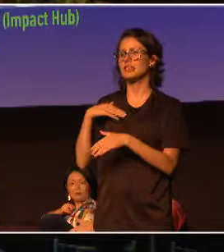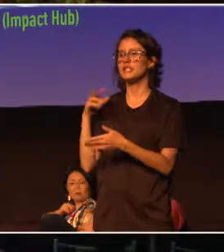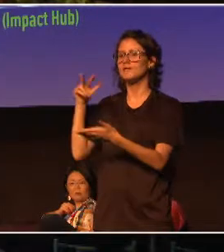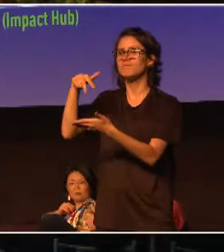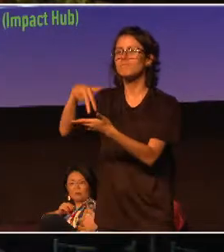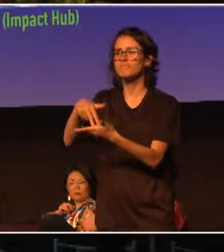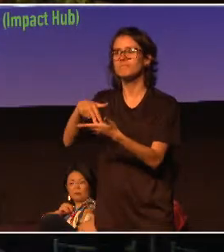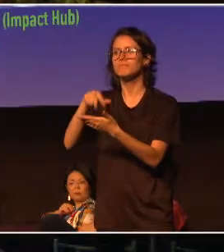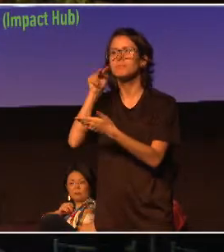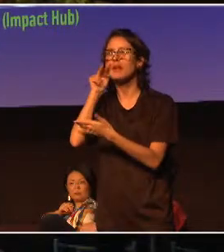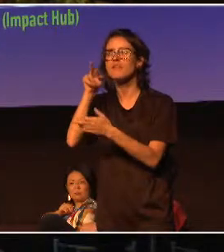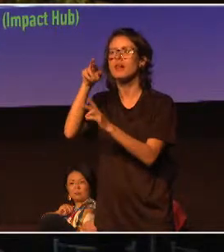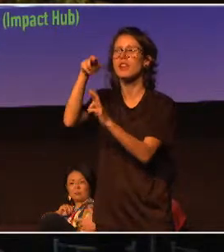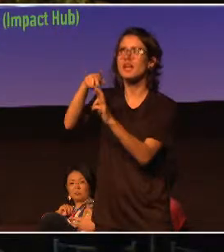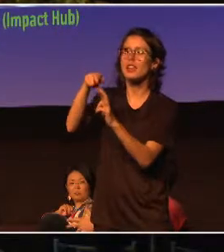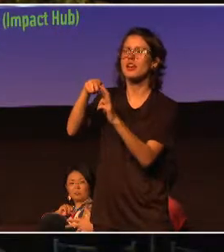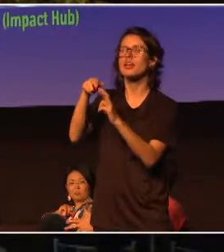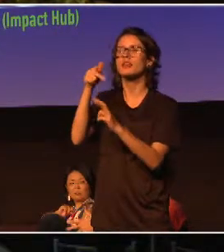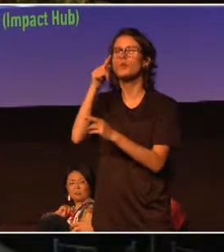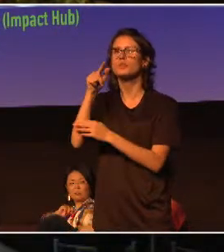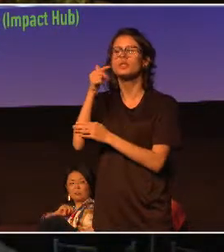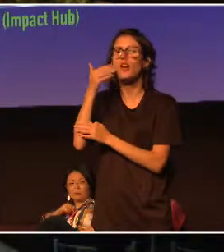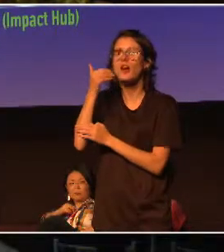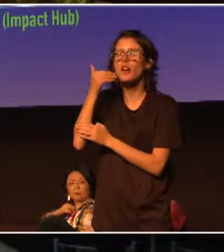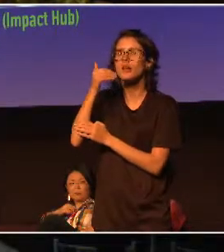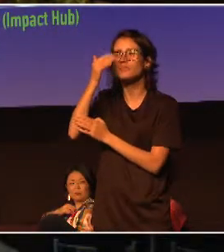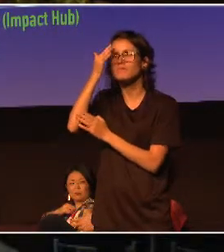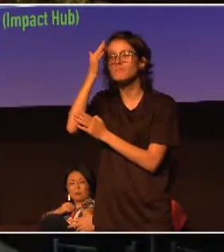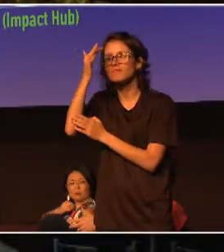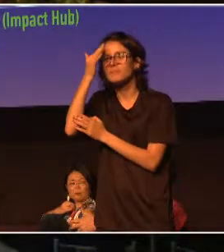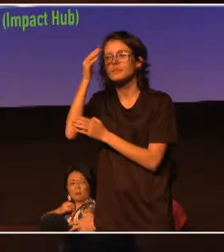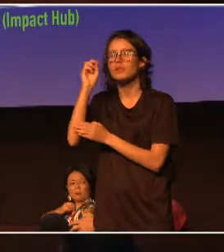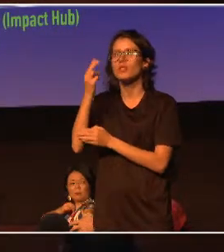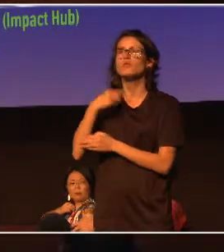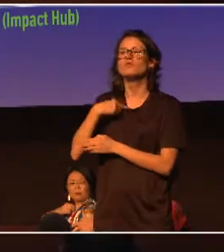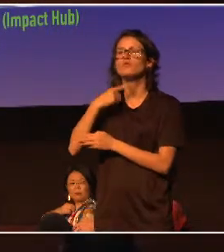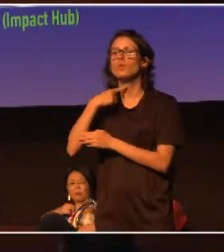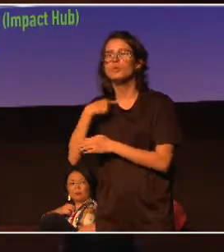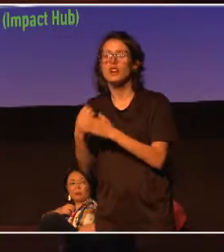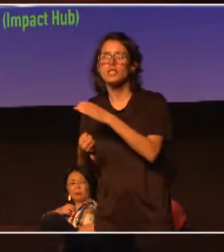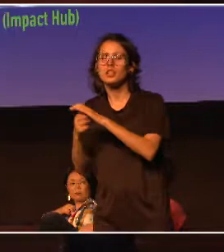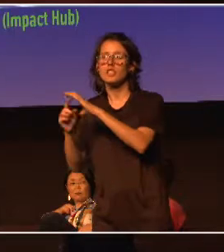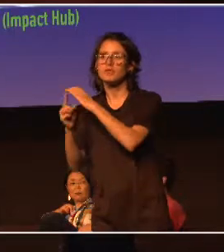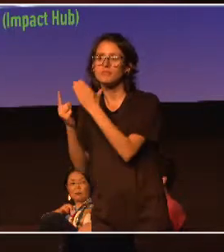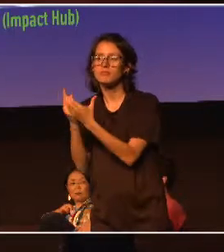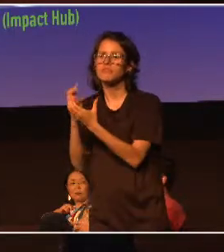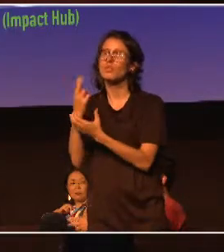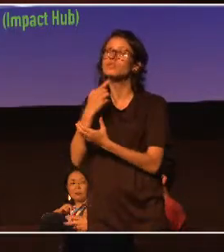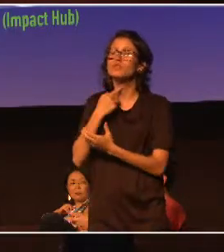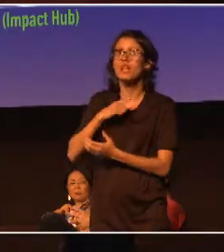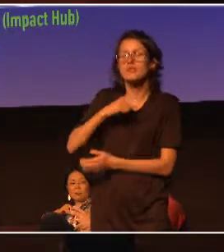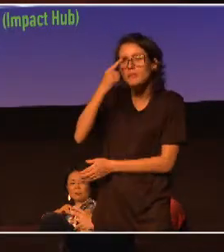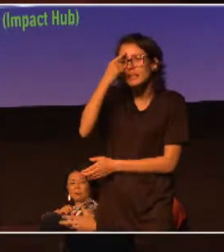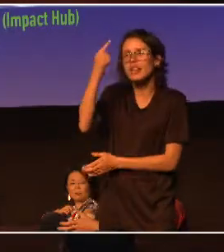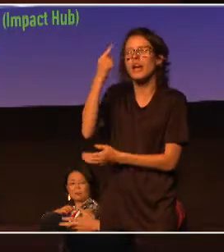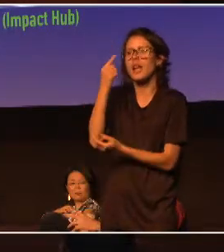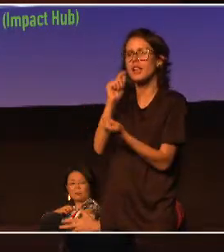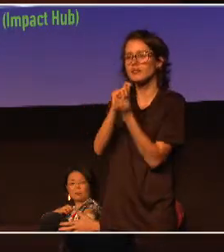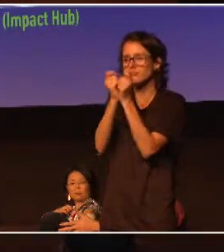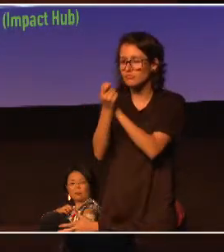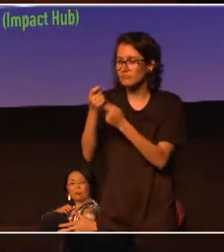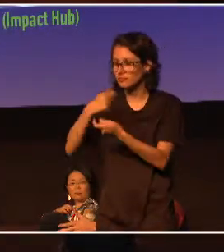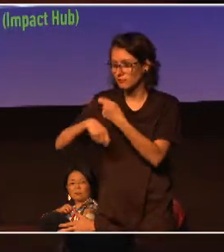e ver referências, fala, puxa, queria empreender alguma coisa, eu queria fomentar uma comunidade. Eu acho que isso são